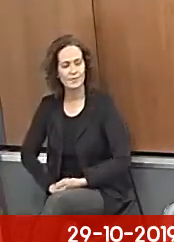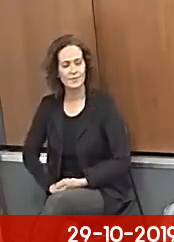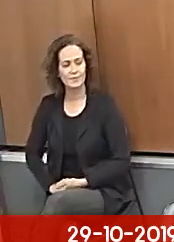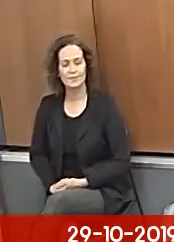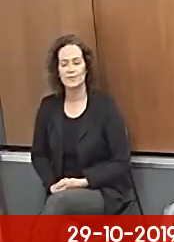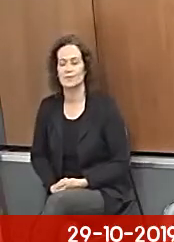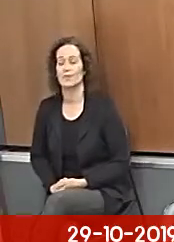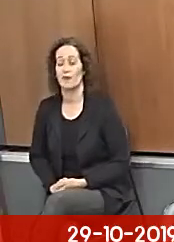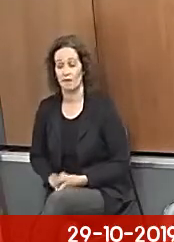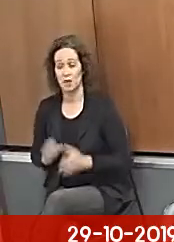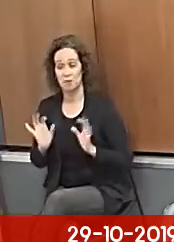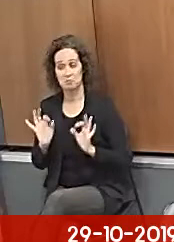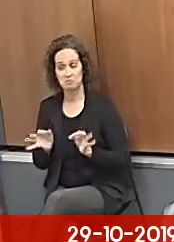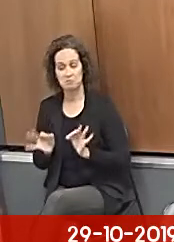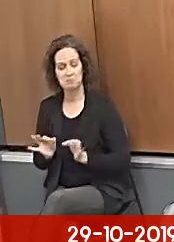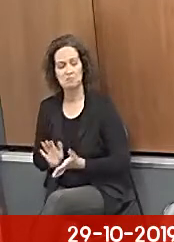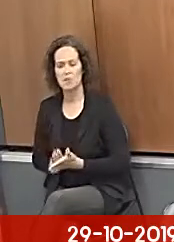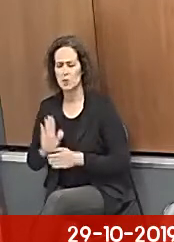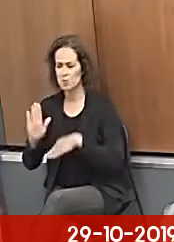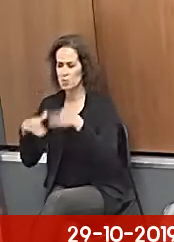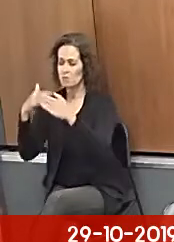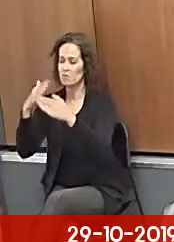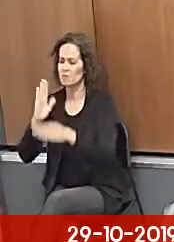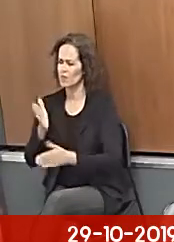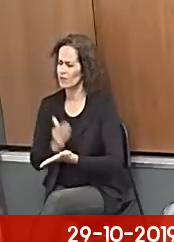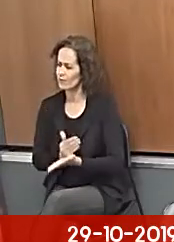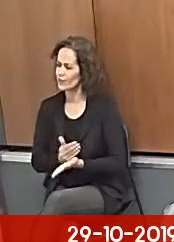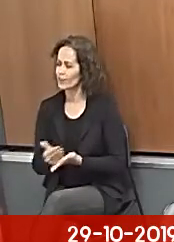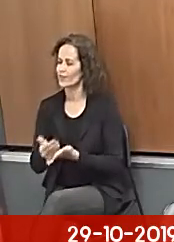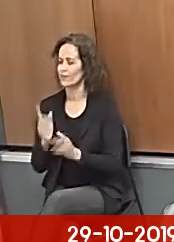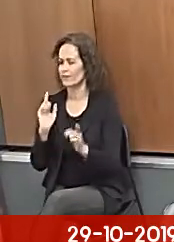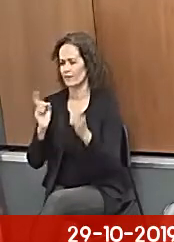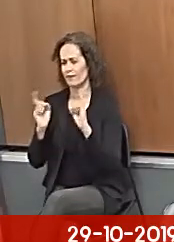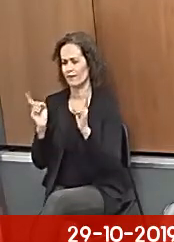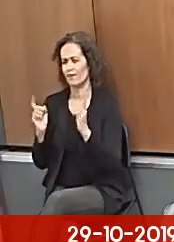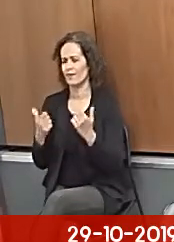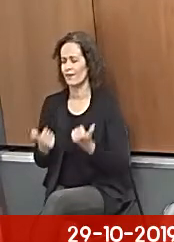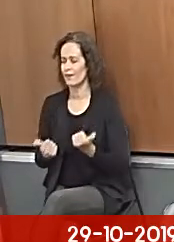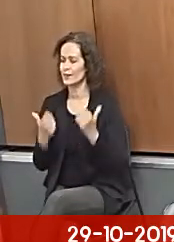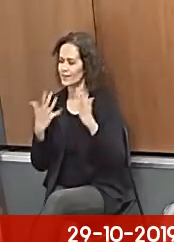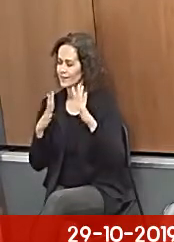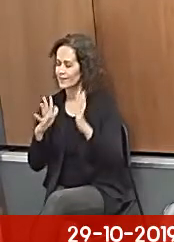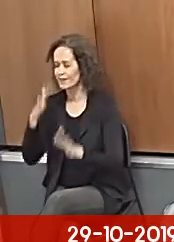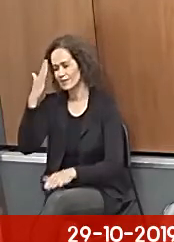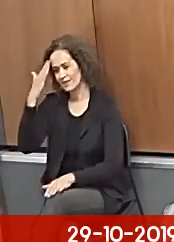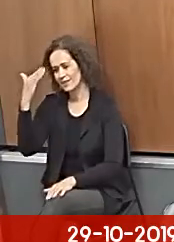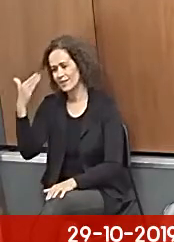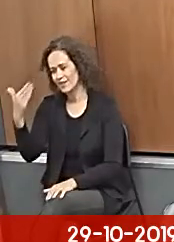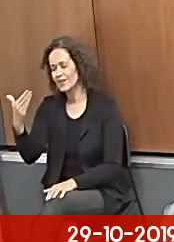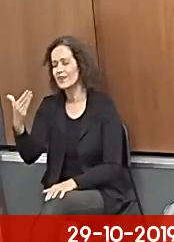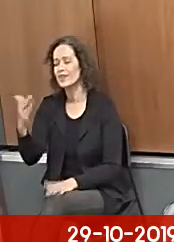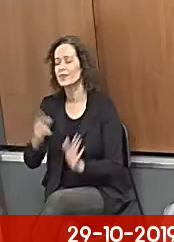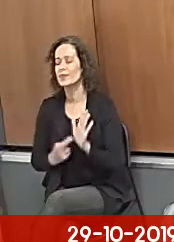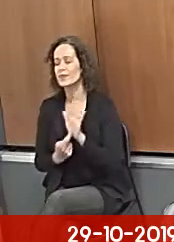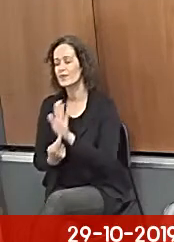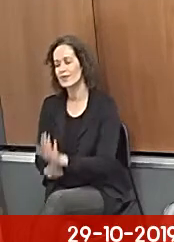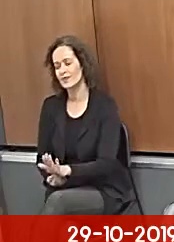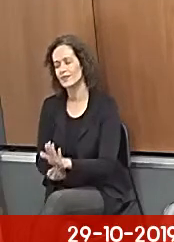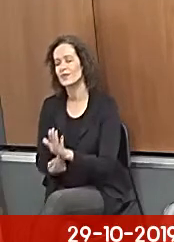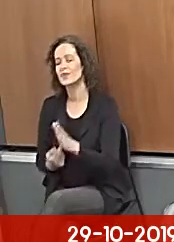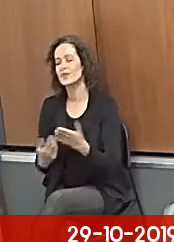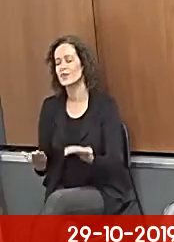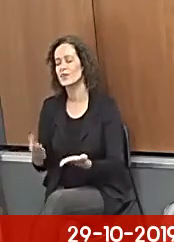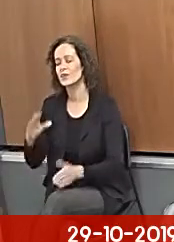É, sem dúvida alguma, um grande avanço já no início dessa nossa reunião. Parabenizo, agradeço aí, representante da Minas Arena,